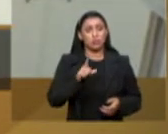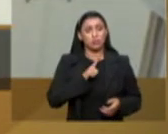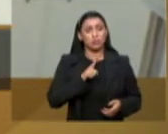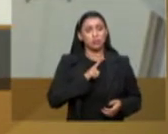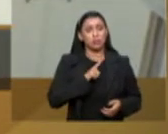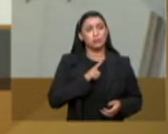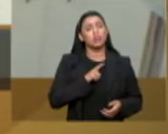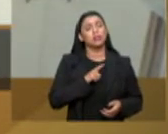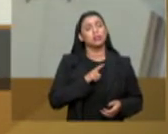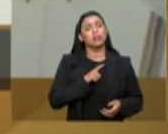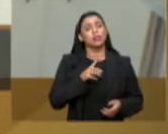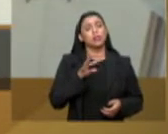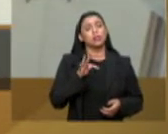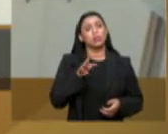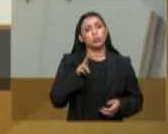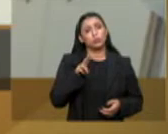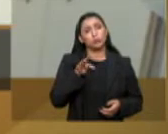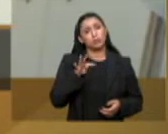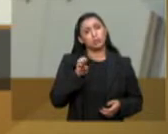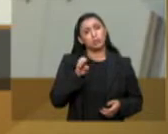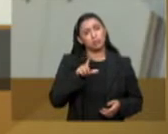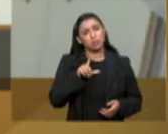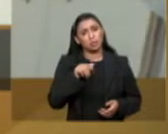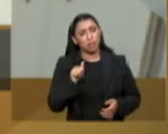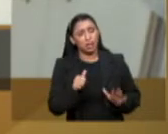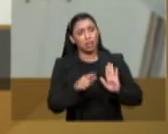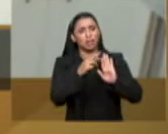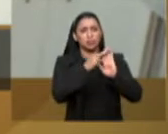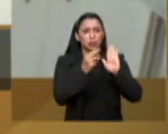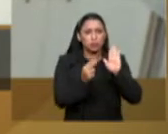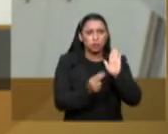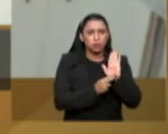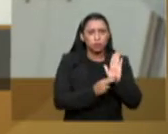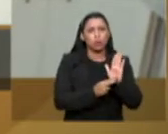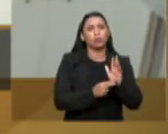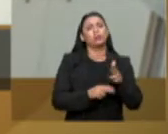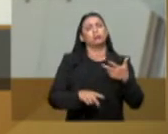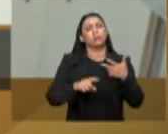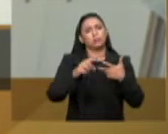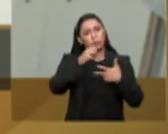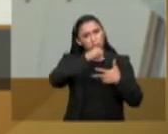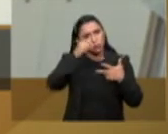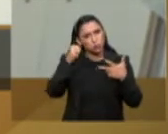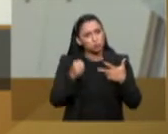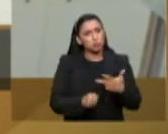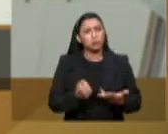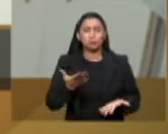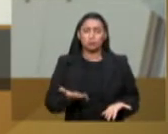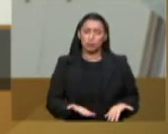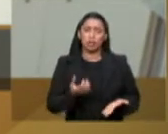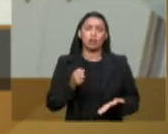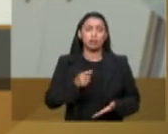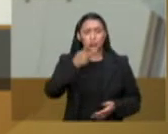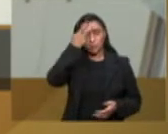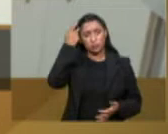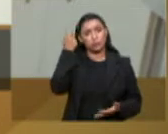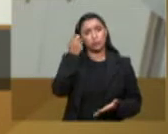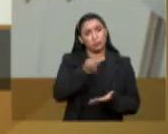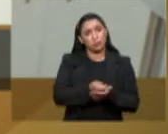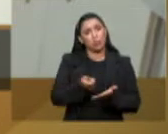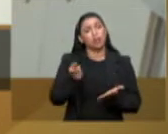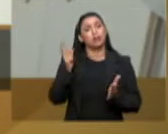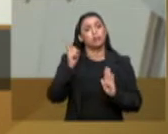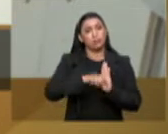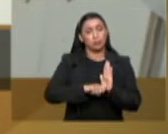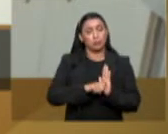adequada tutela legislativa, normativa e executiva aos contribuintes. O